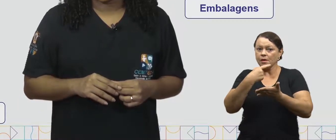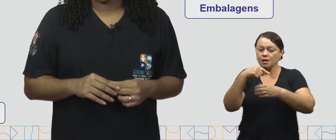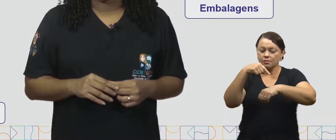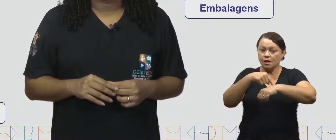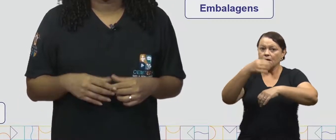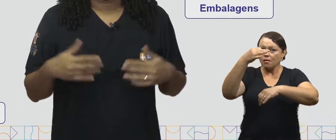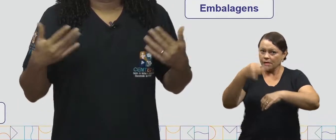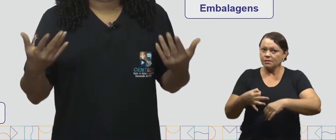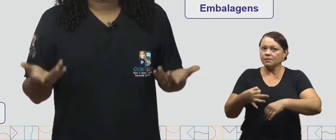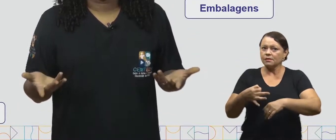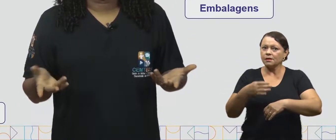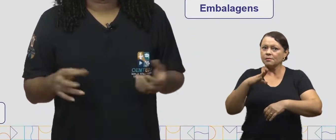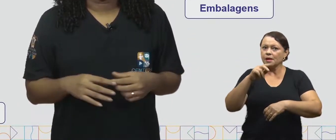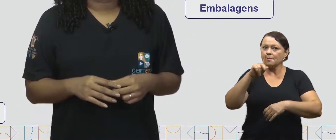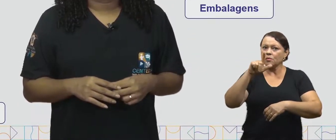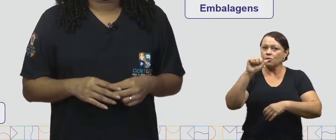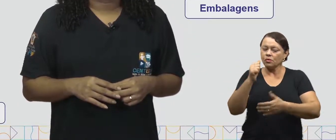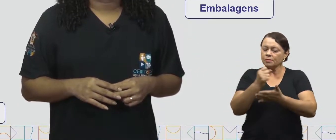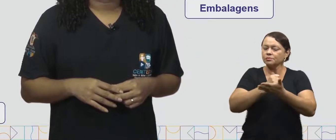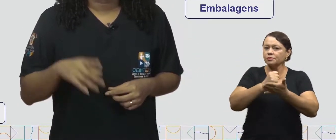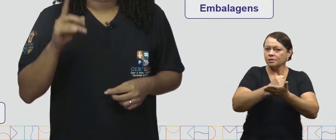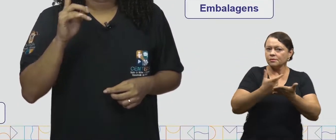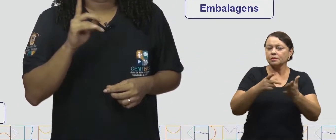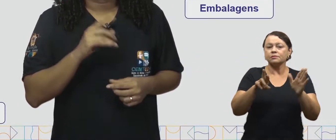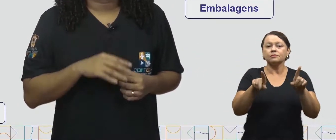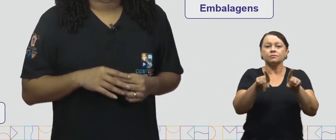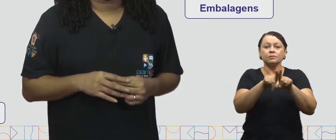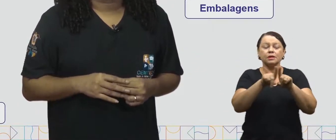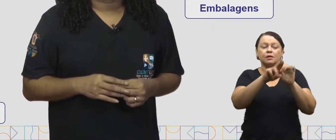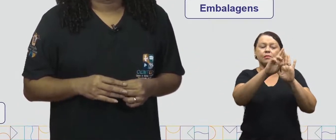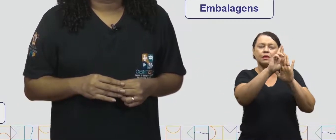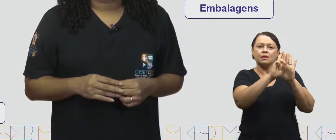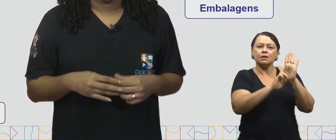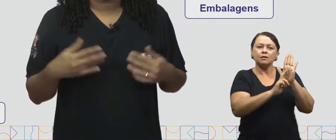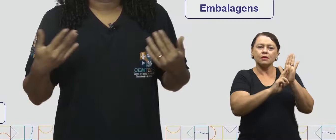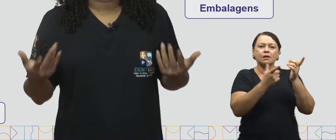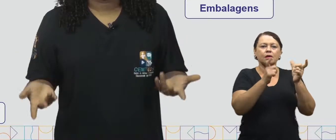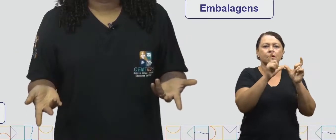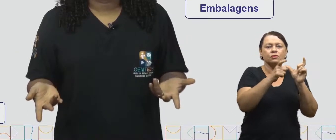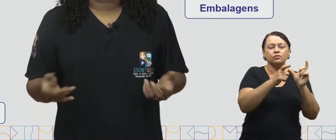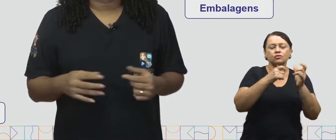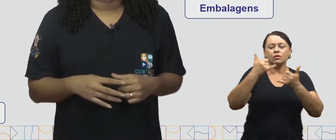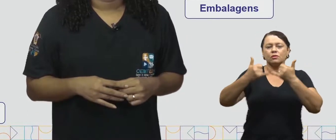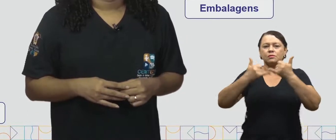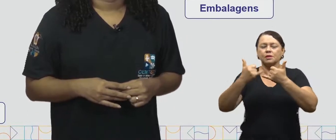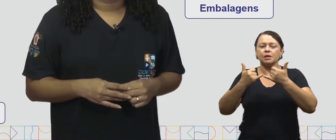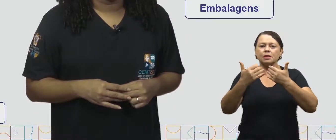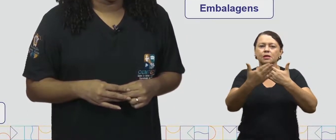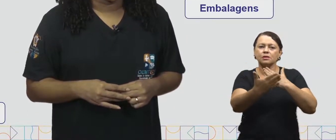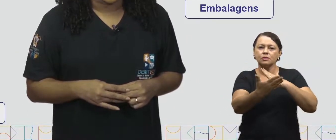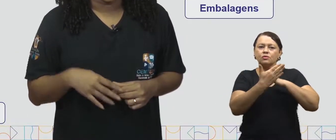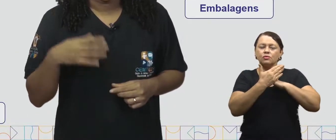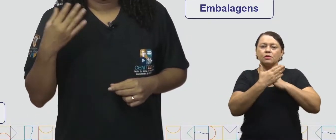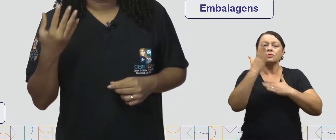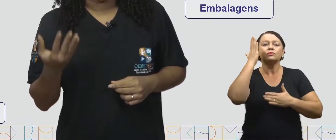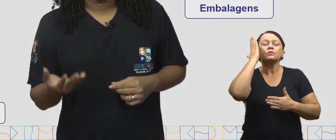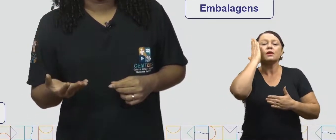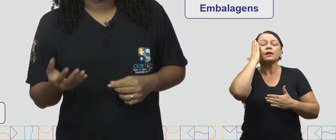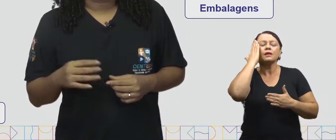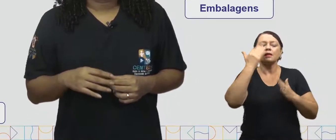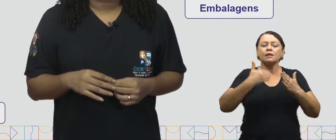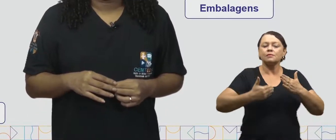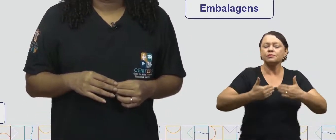bulas de remédio. E as regras de jogos e brincadeiras nos auxiliam a entender as etapas do jogo e a delimitar o